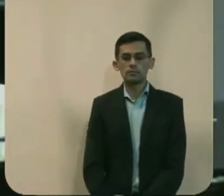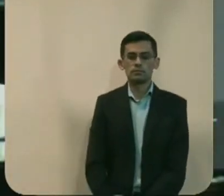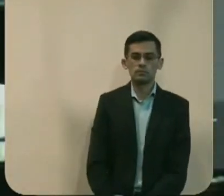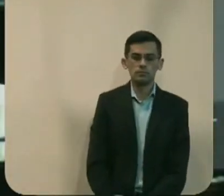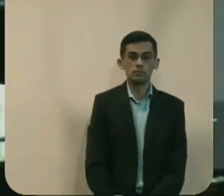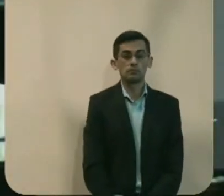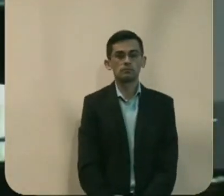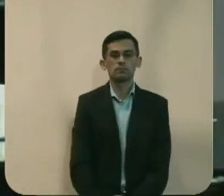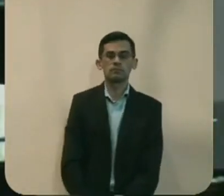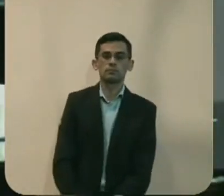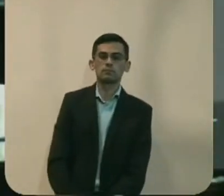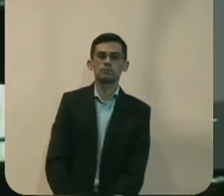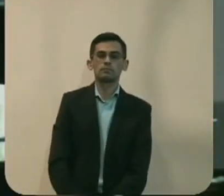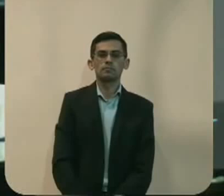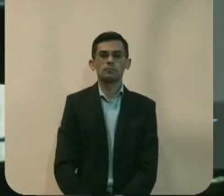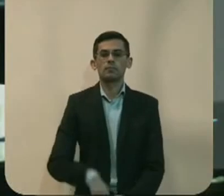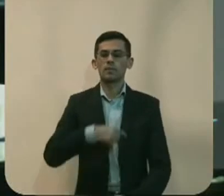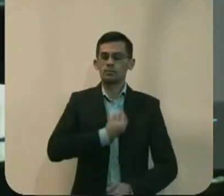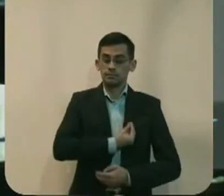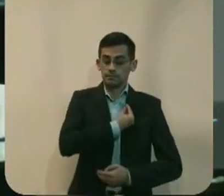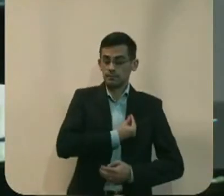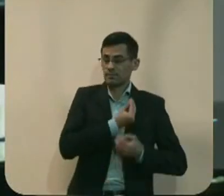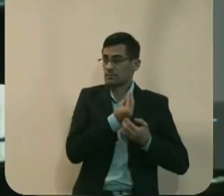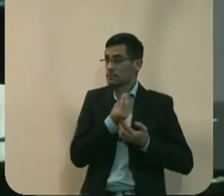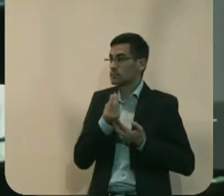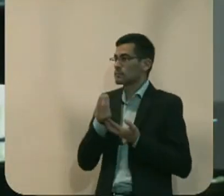Traz-me junto a ti,